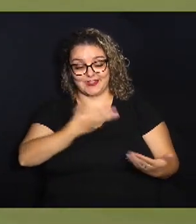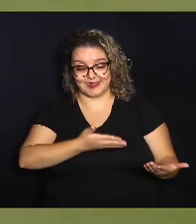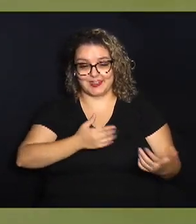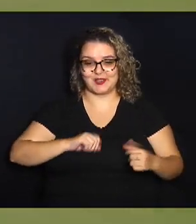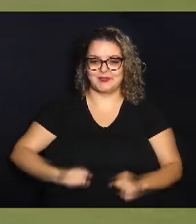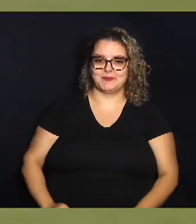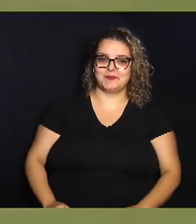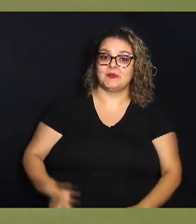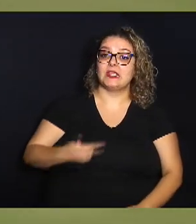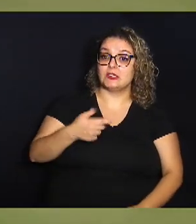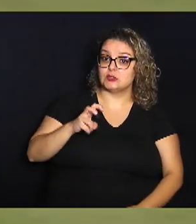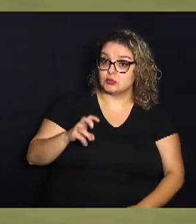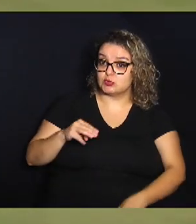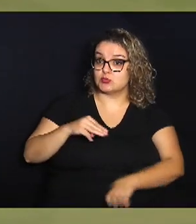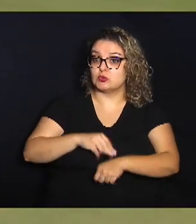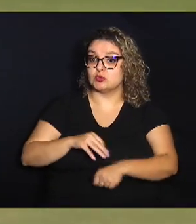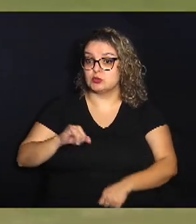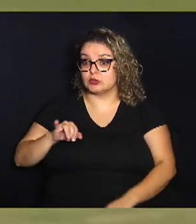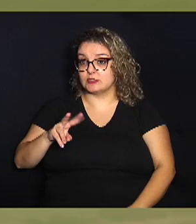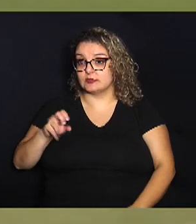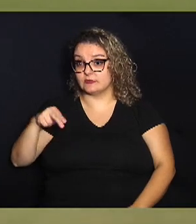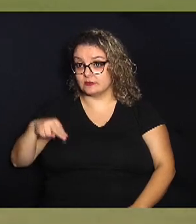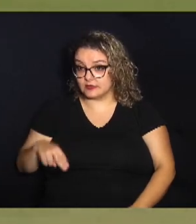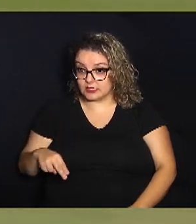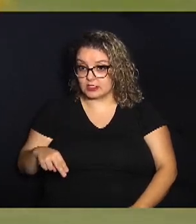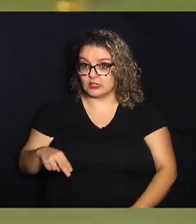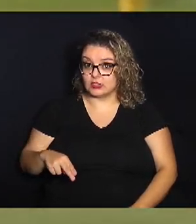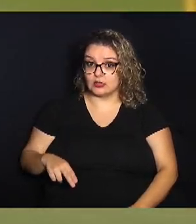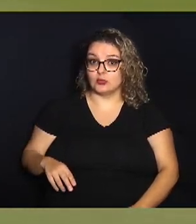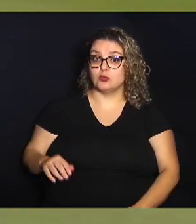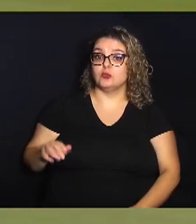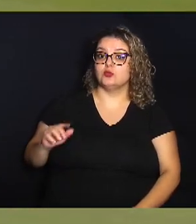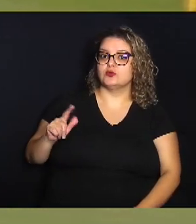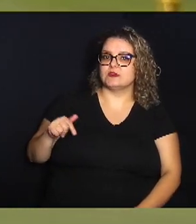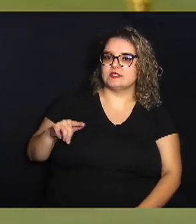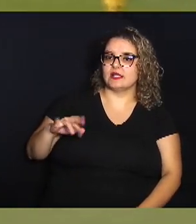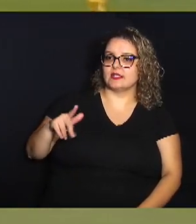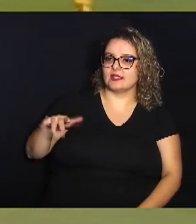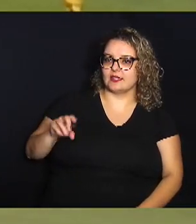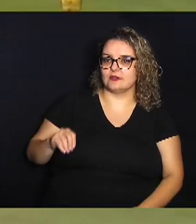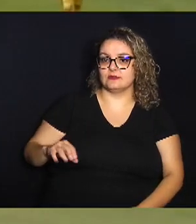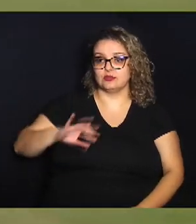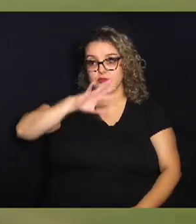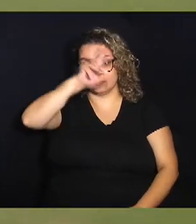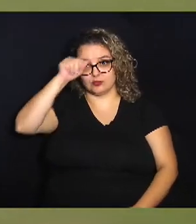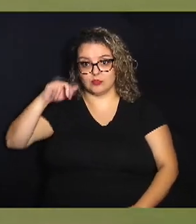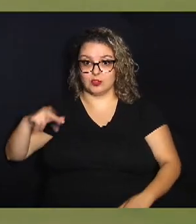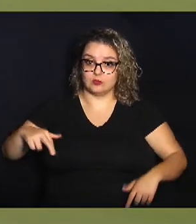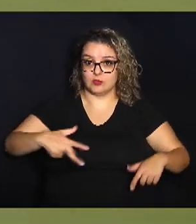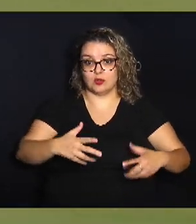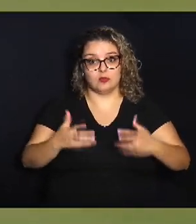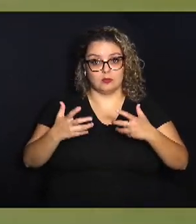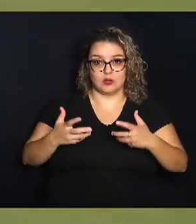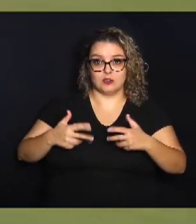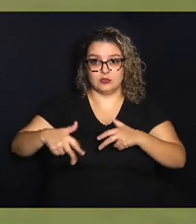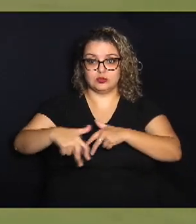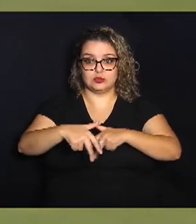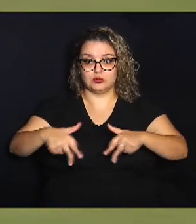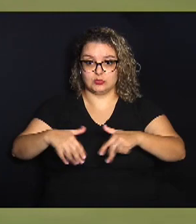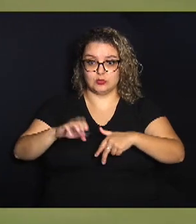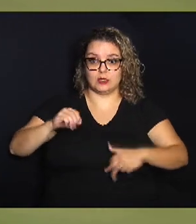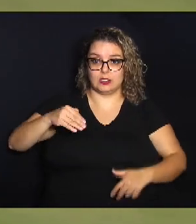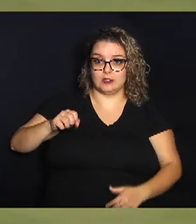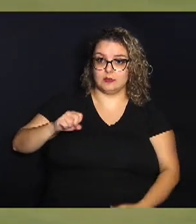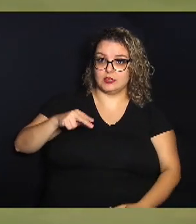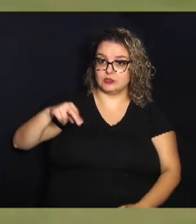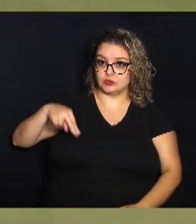25 minutos, Ivan Alvarinho, o zagueirão do Amazonas, caminhou como quis. Driblou Emerson Santos